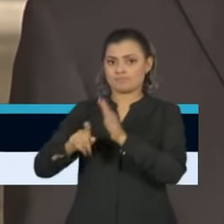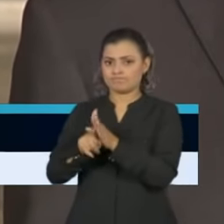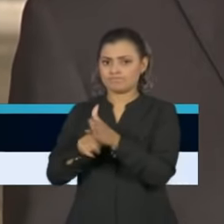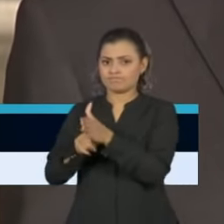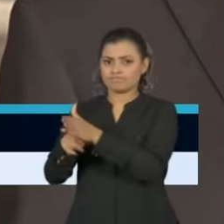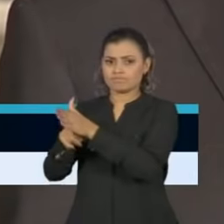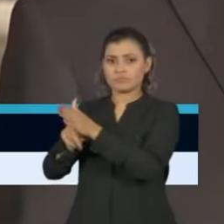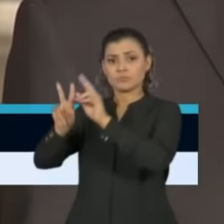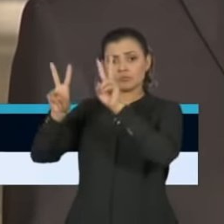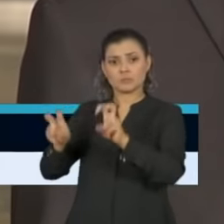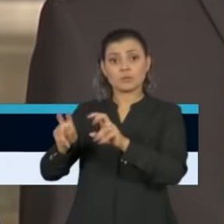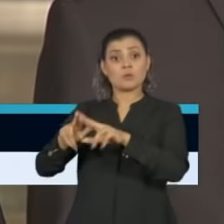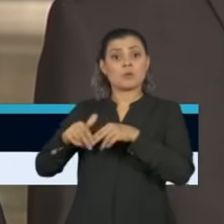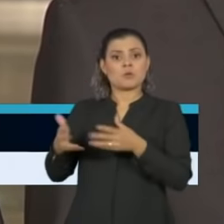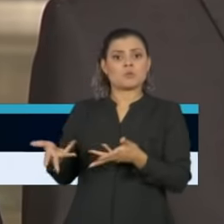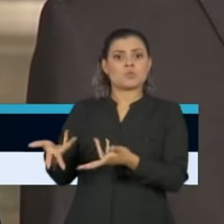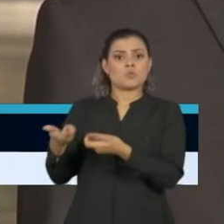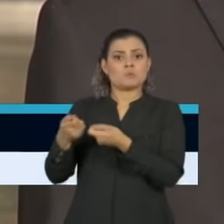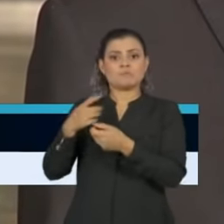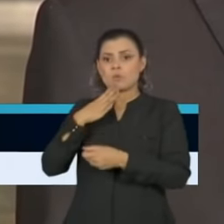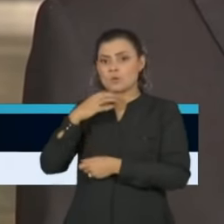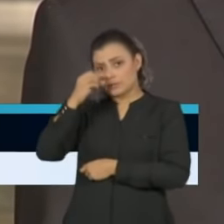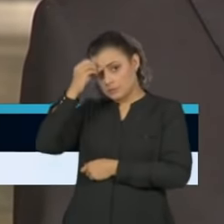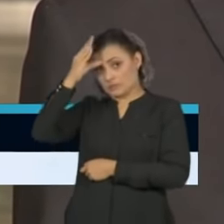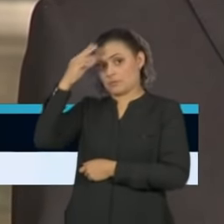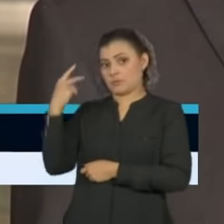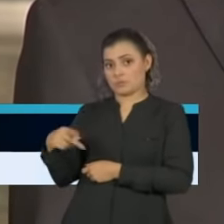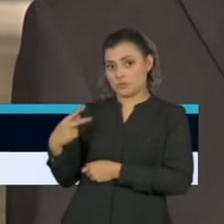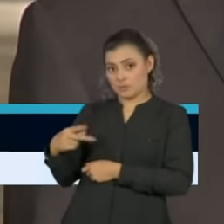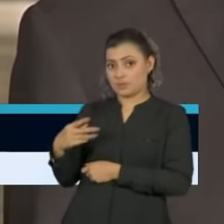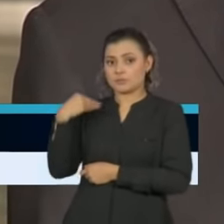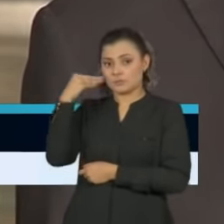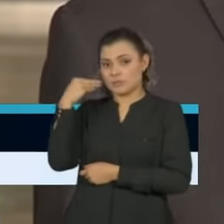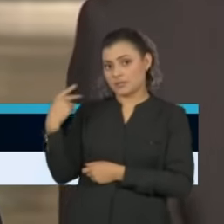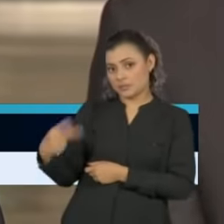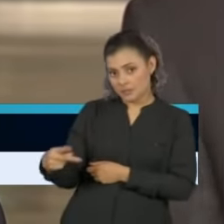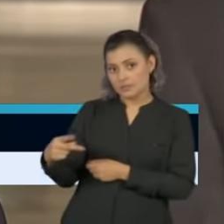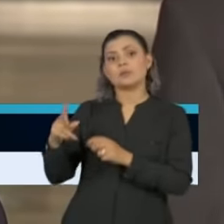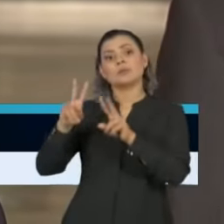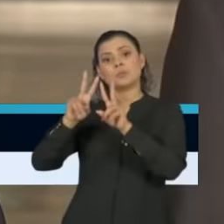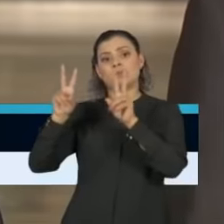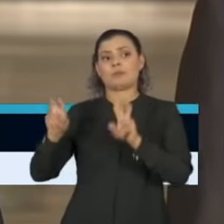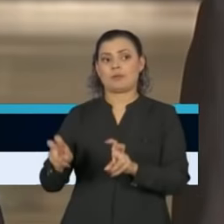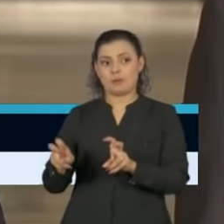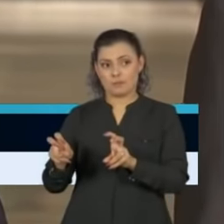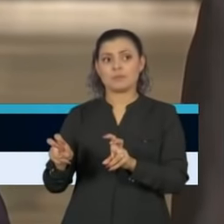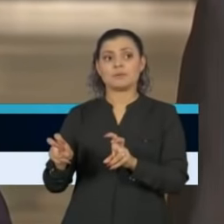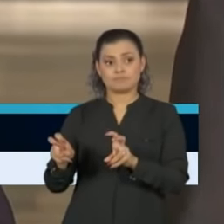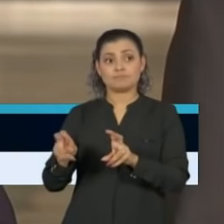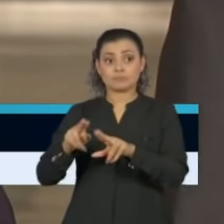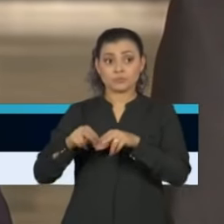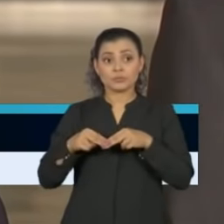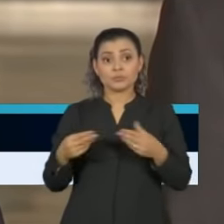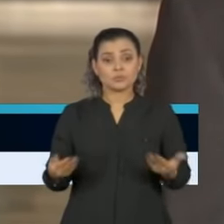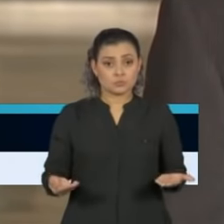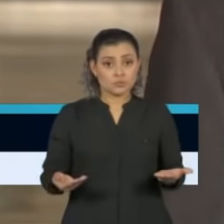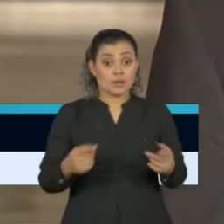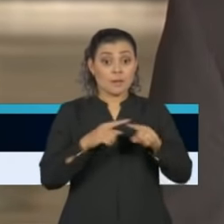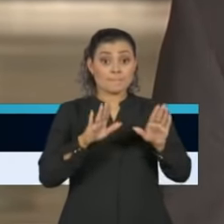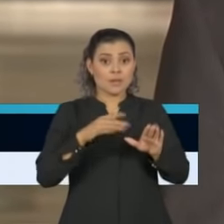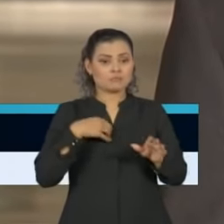exatamente pela sua condição e conhecimento, não só da temática infectológica, mas também